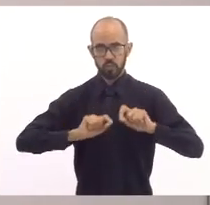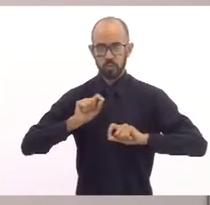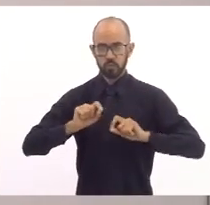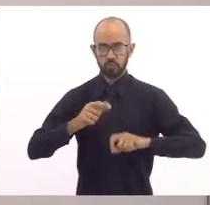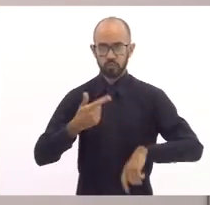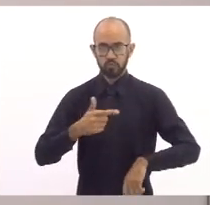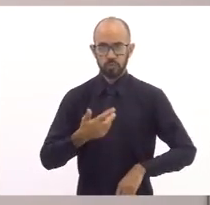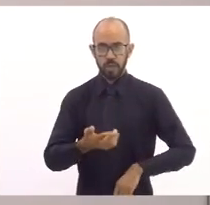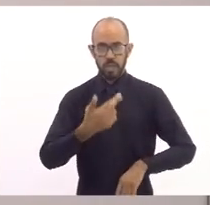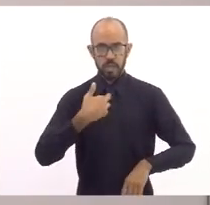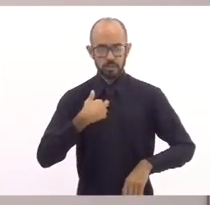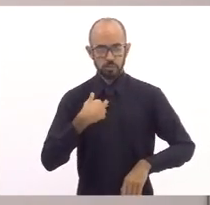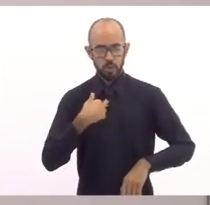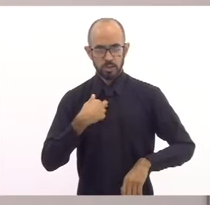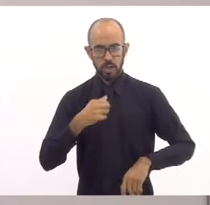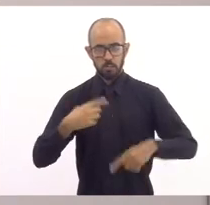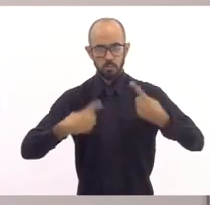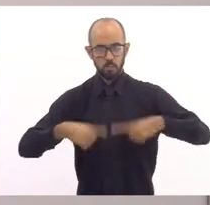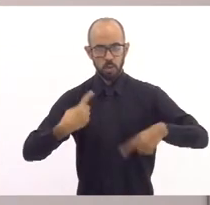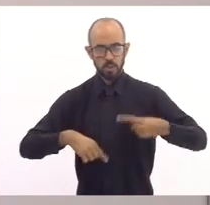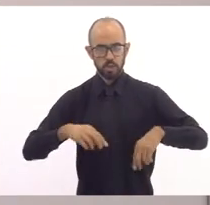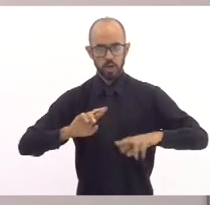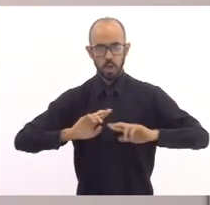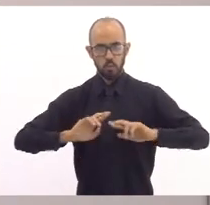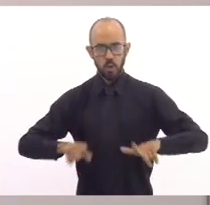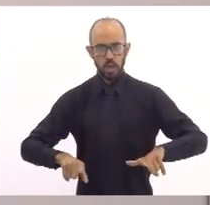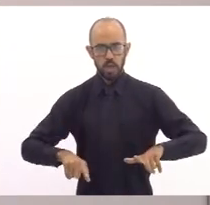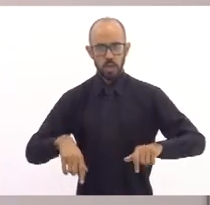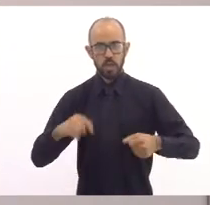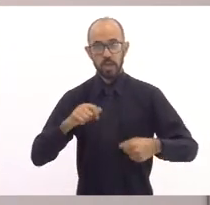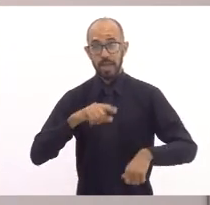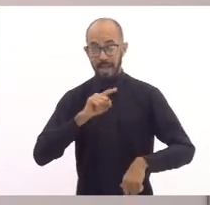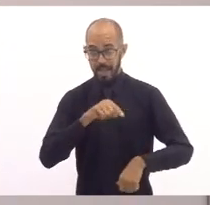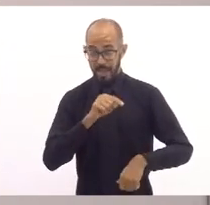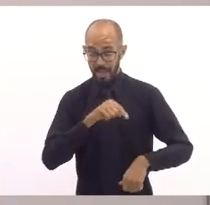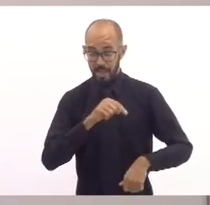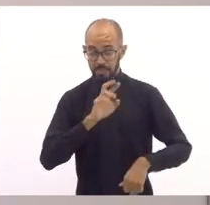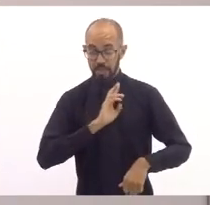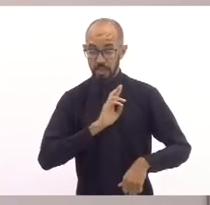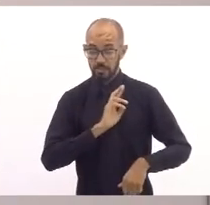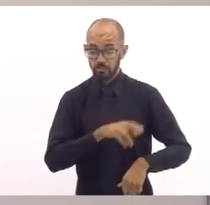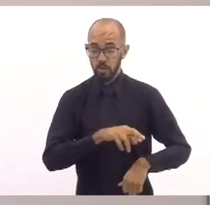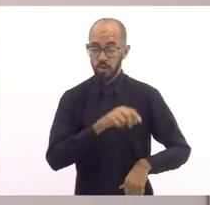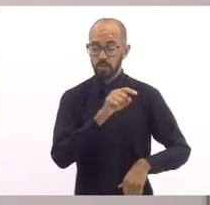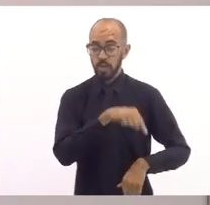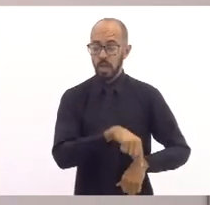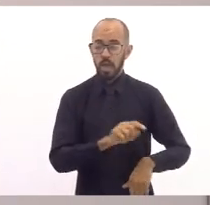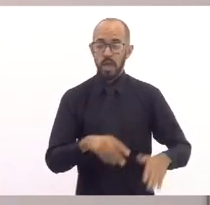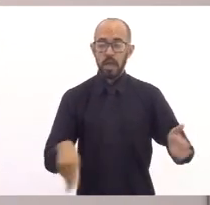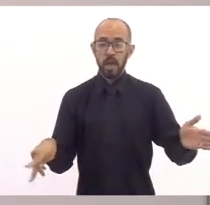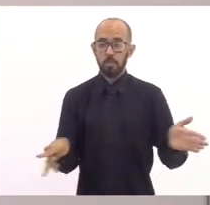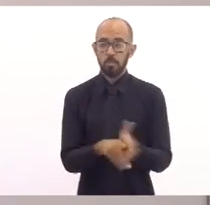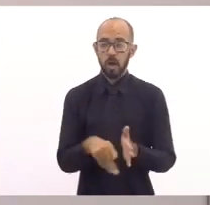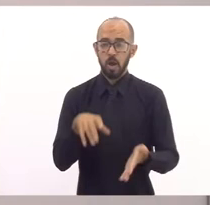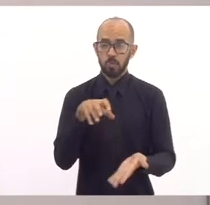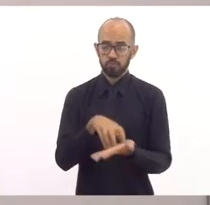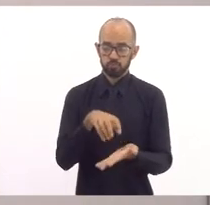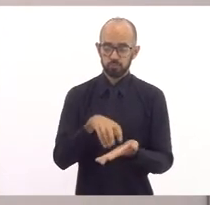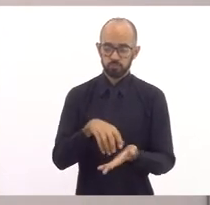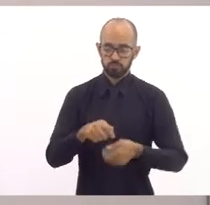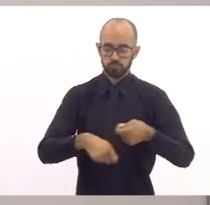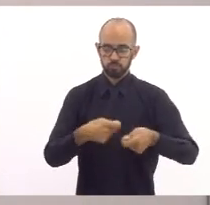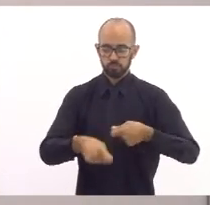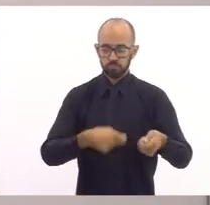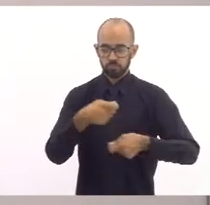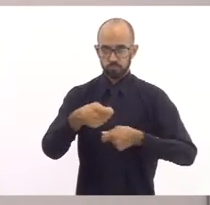resposta política. É uma resposta que, na sua independência, a agência se reúne com a